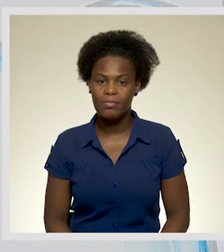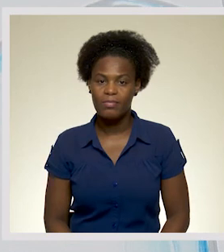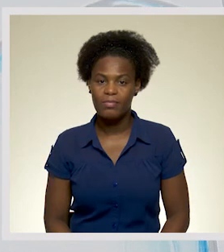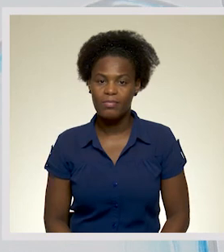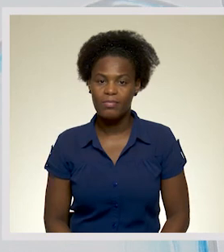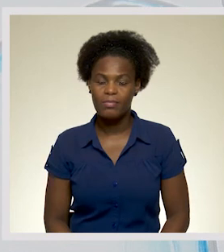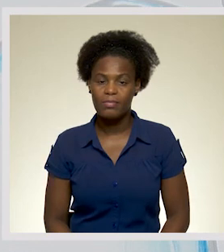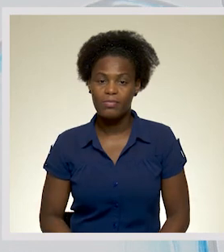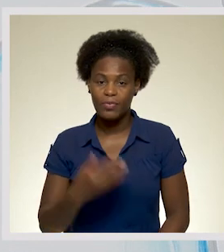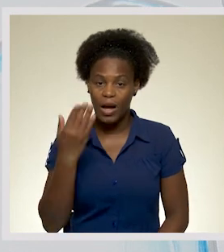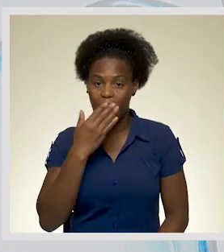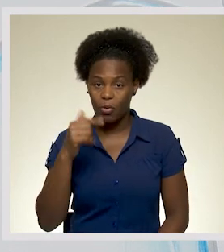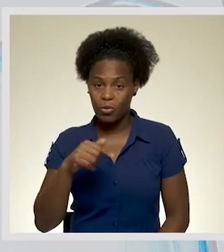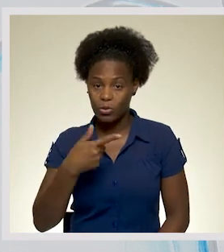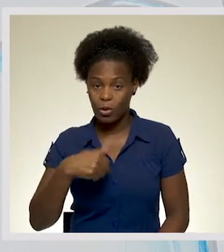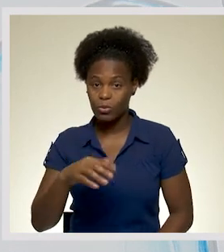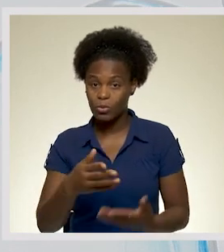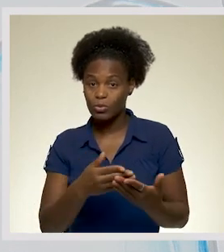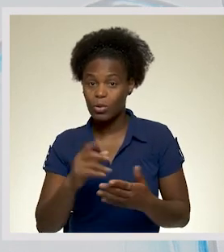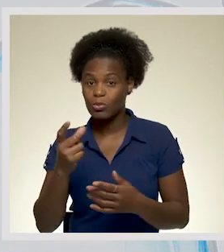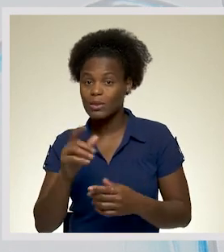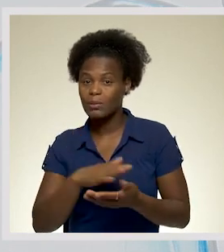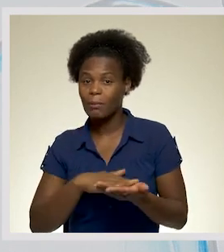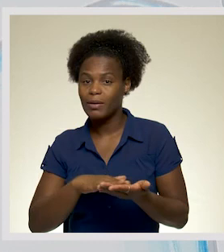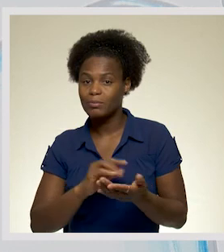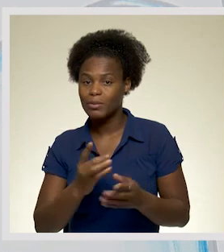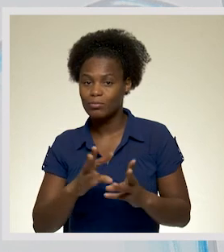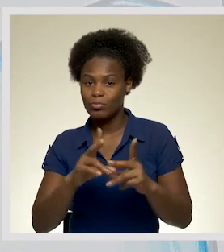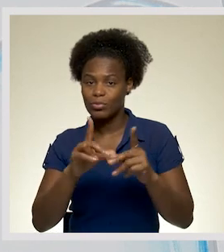Estudamos o conceito básico para o desenvolvimento sustentável,